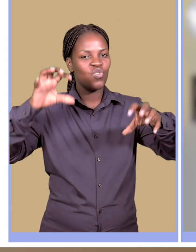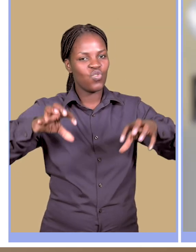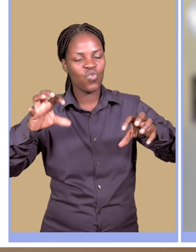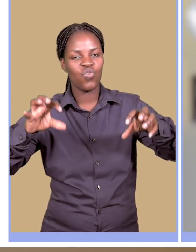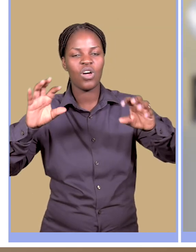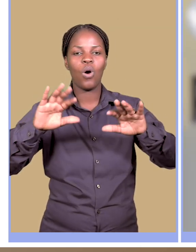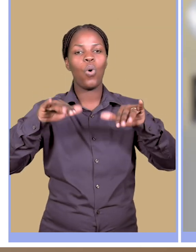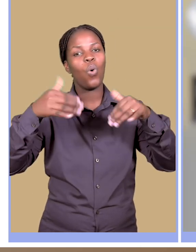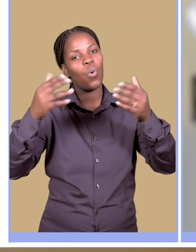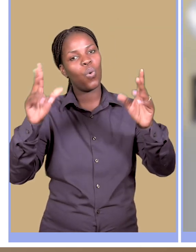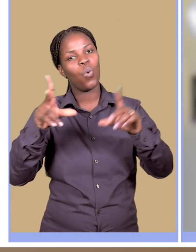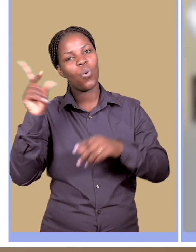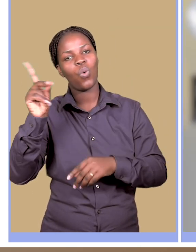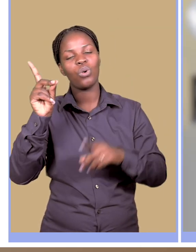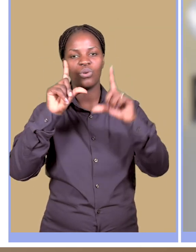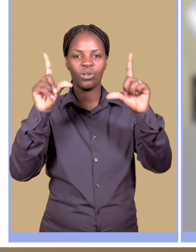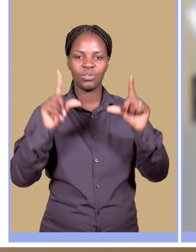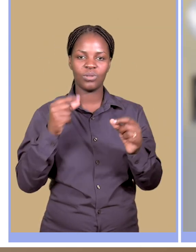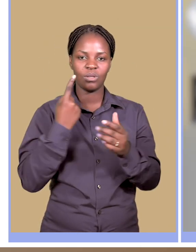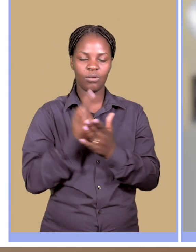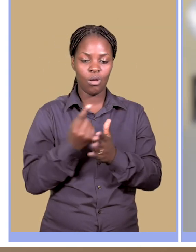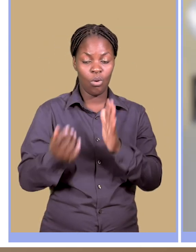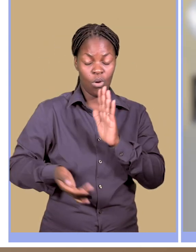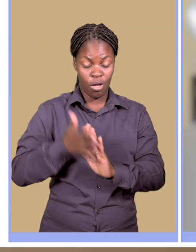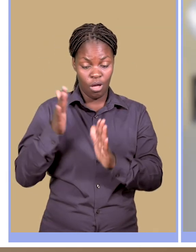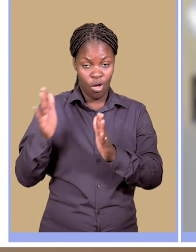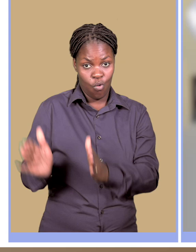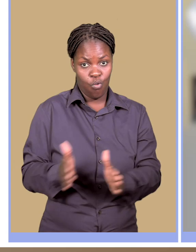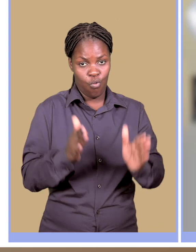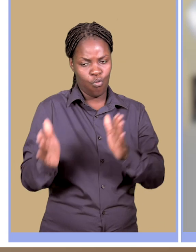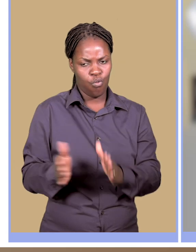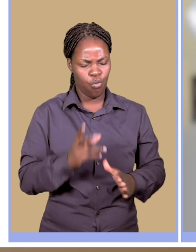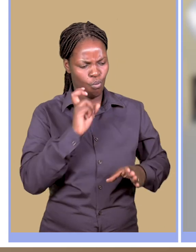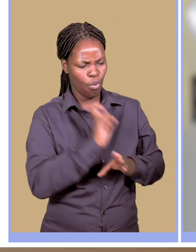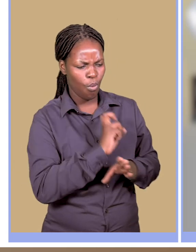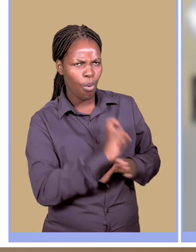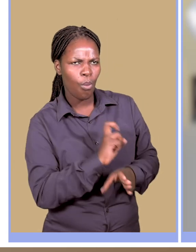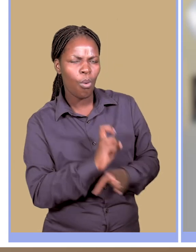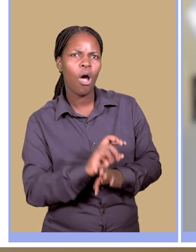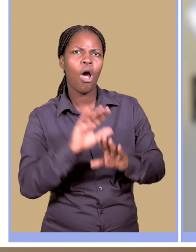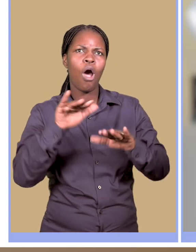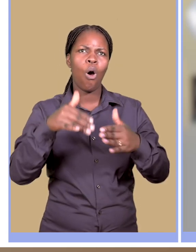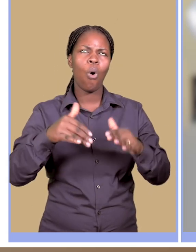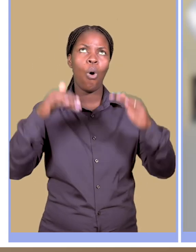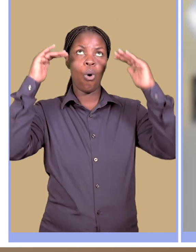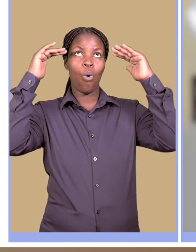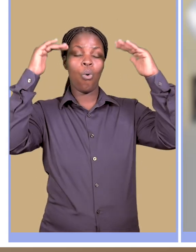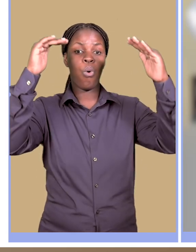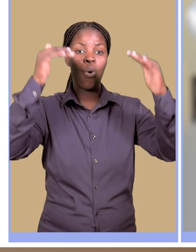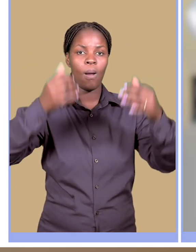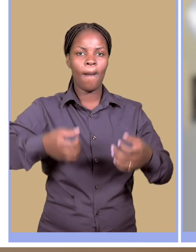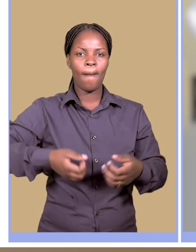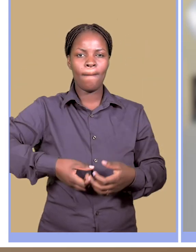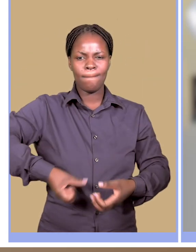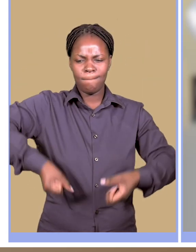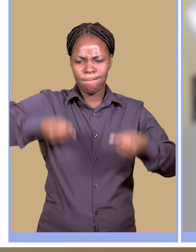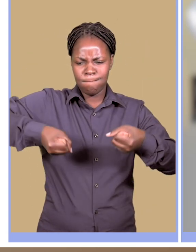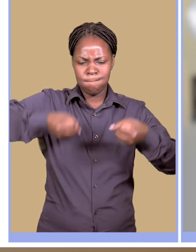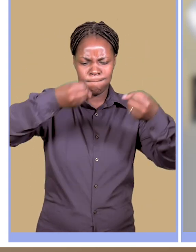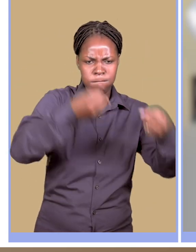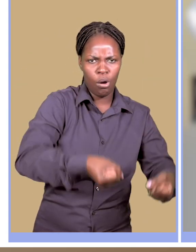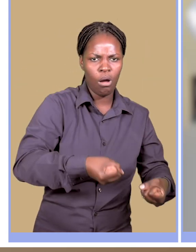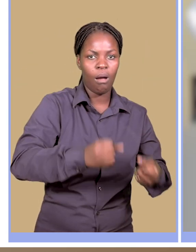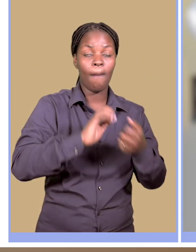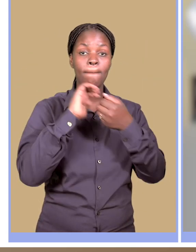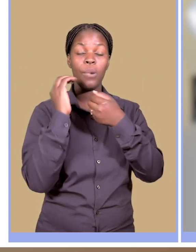é? Então devem arrumar ou colocar sacos de pedra nas chapas de zinco,